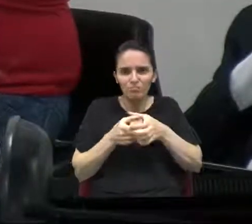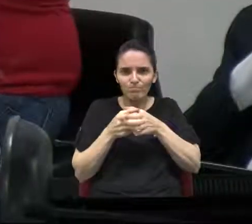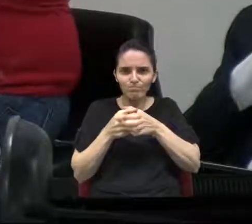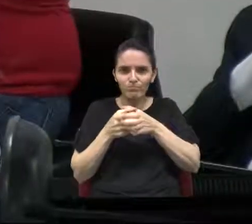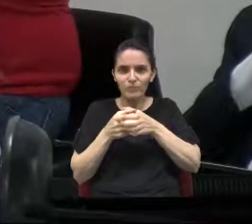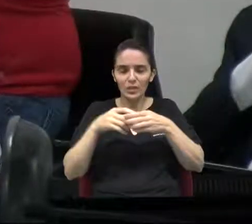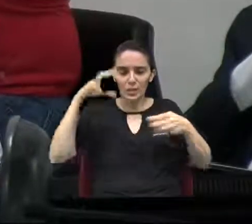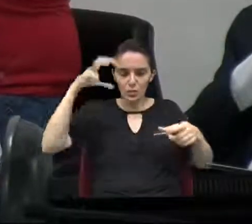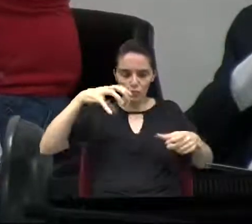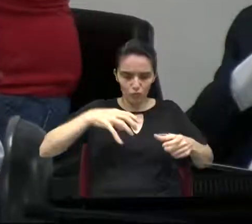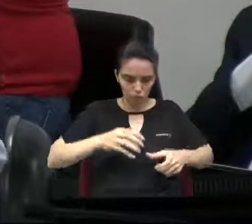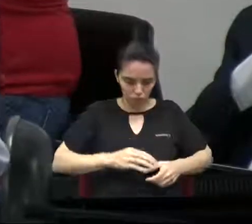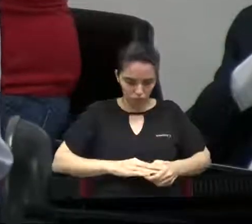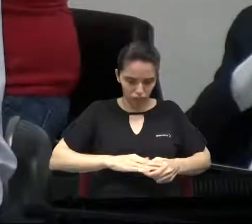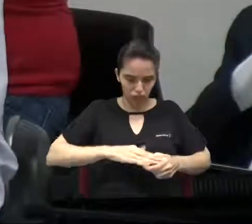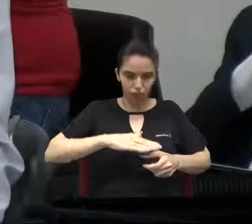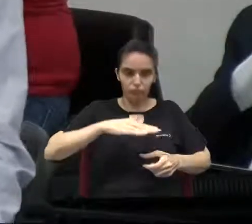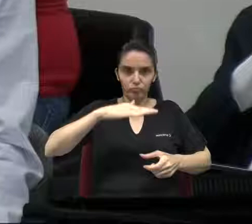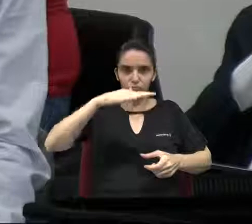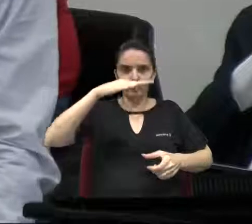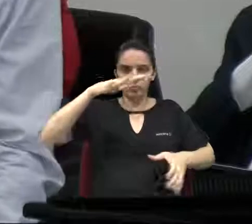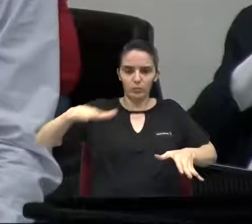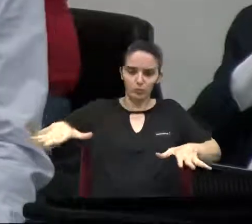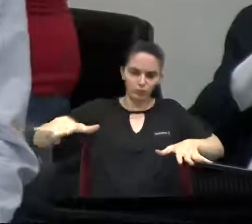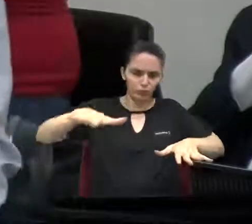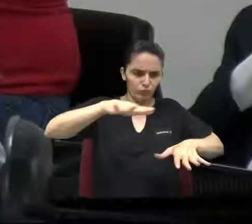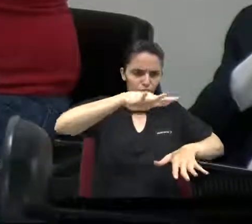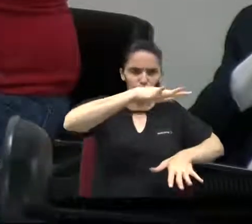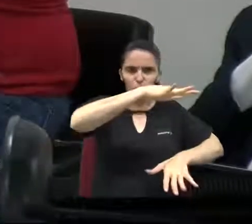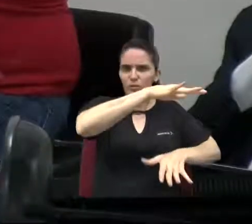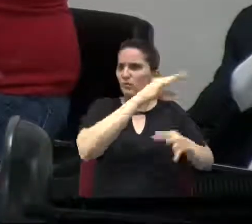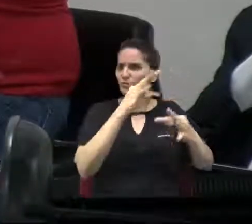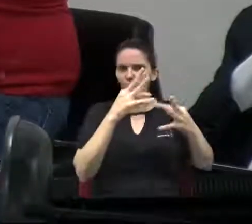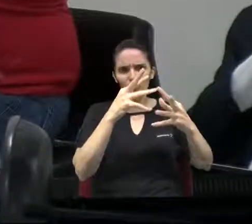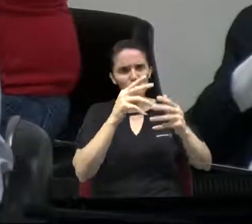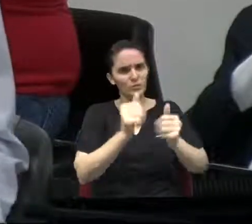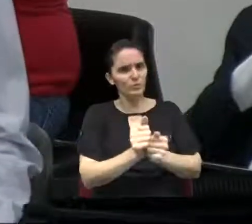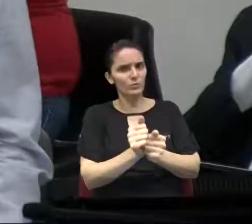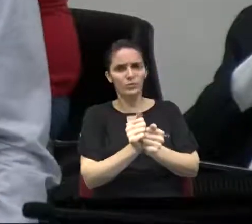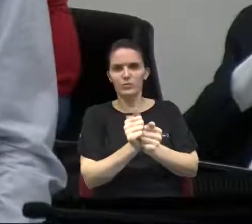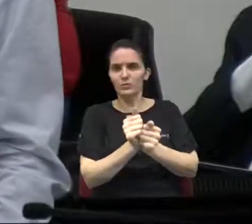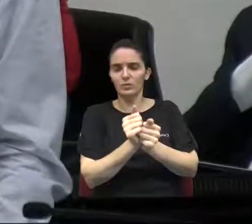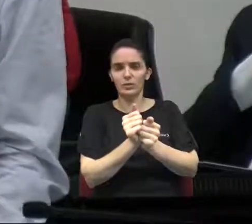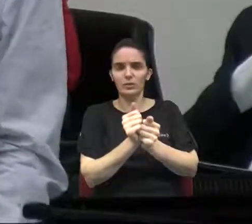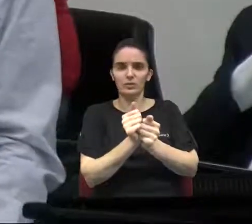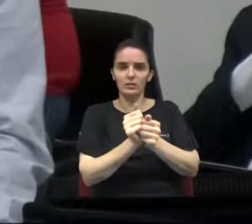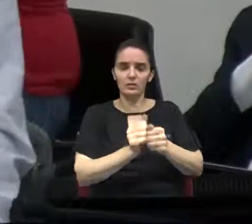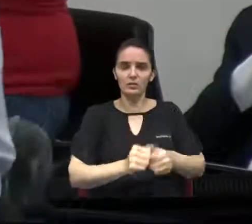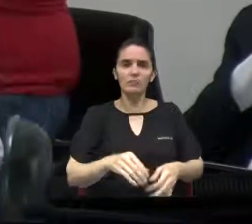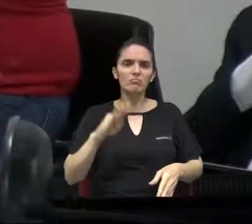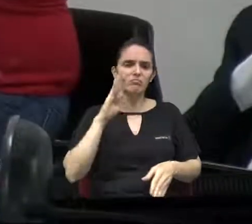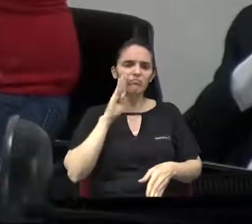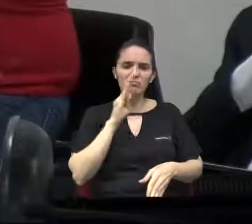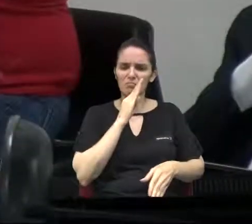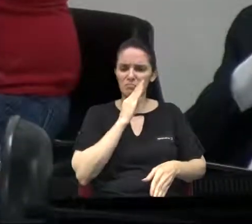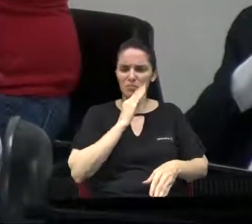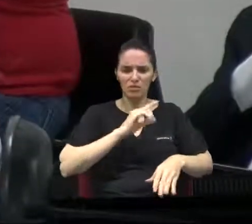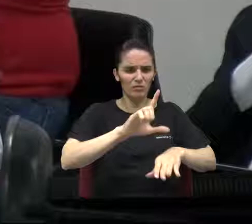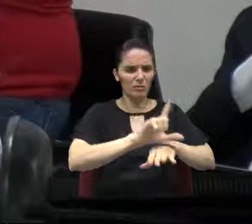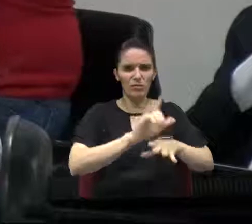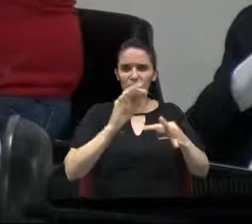aquilo lá a água ia encobrir o táxi, os fogos Caramuru, o bar,